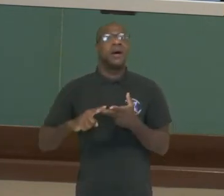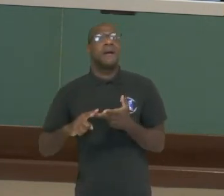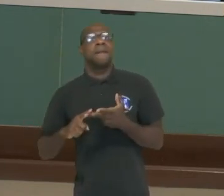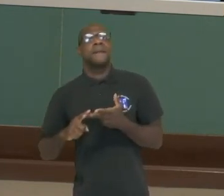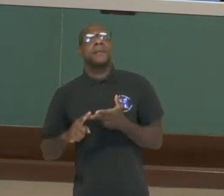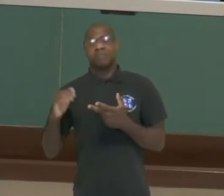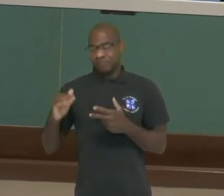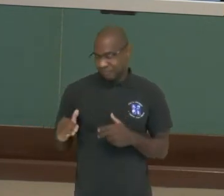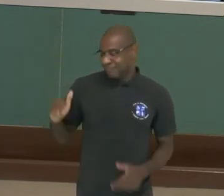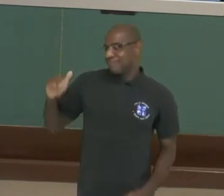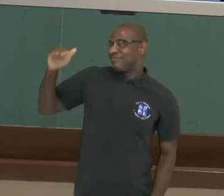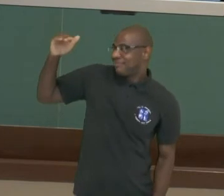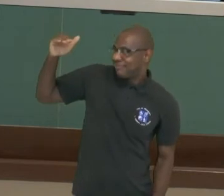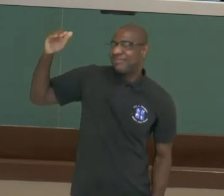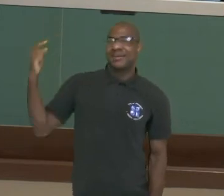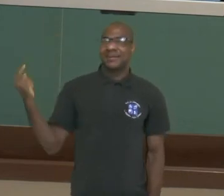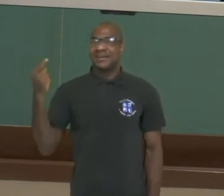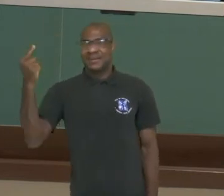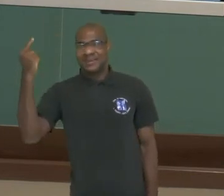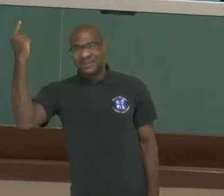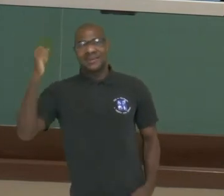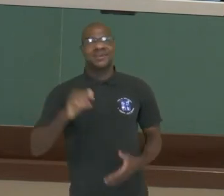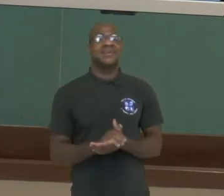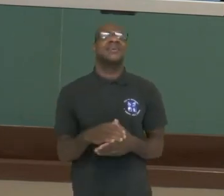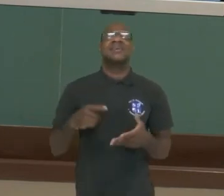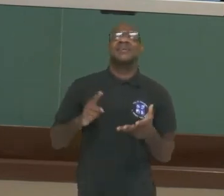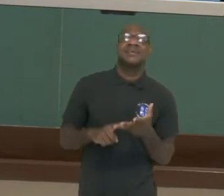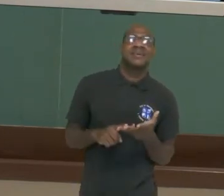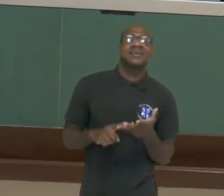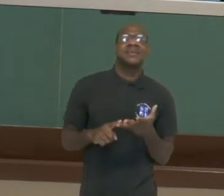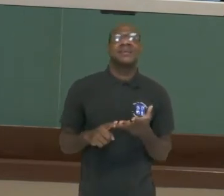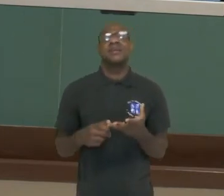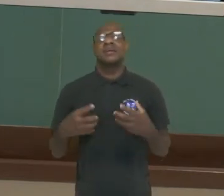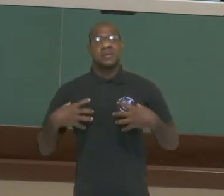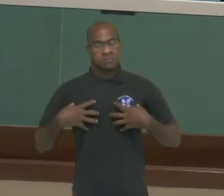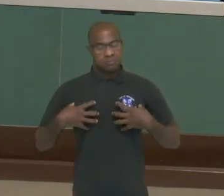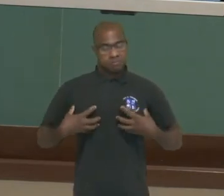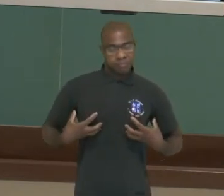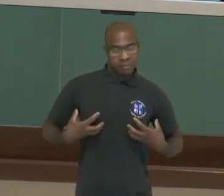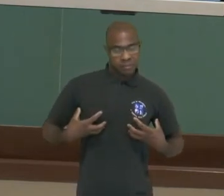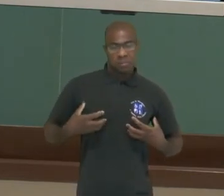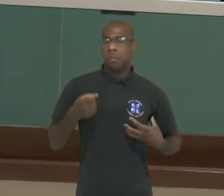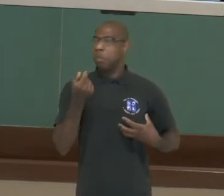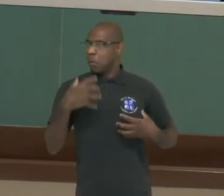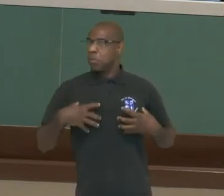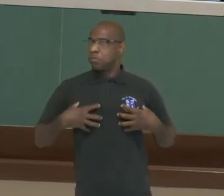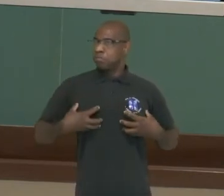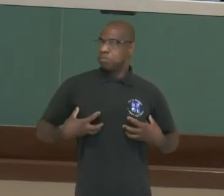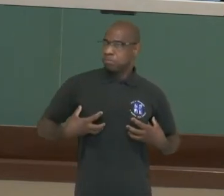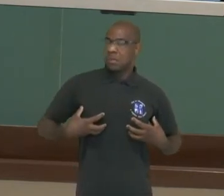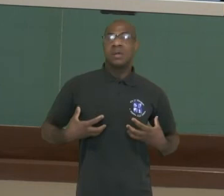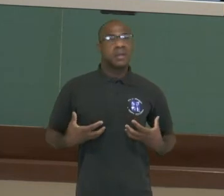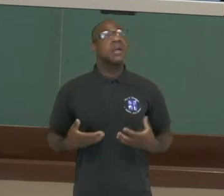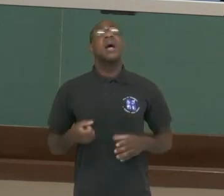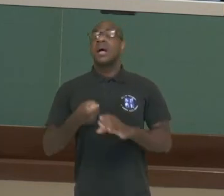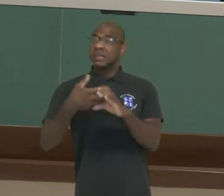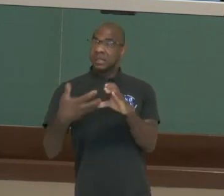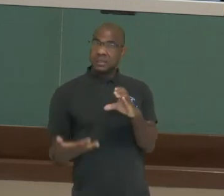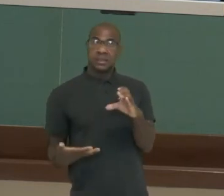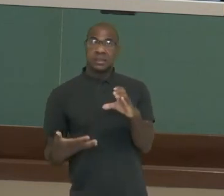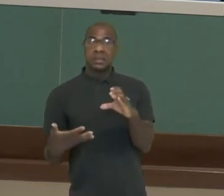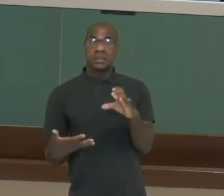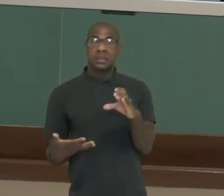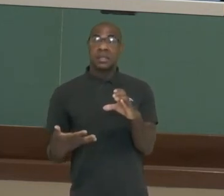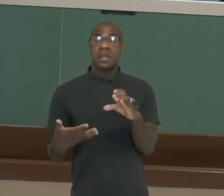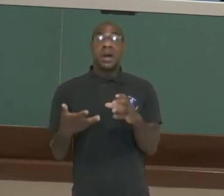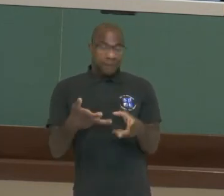de tamanho, tendo um tamanho elevado, o surgimento de mamas. Então, provavelmente essas características